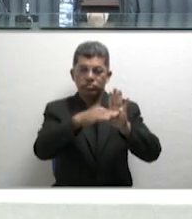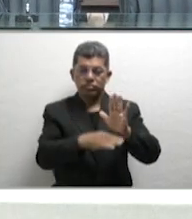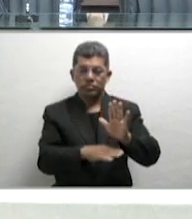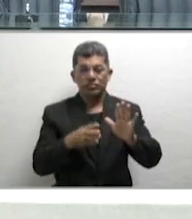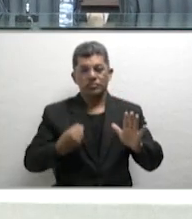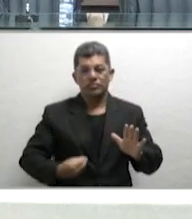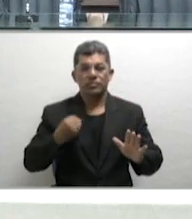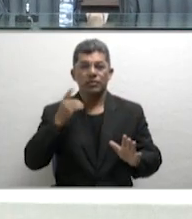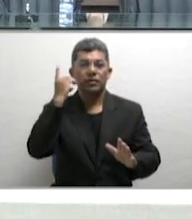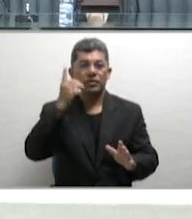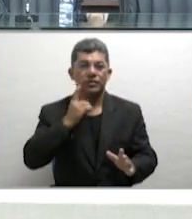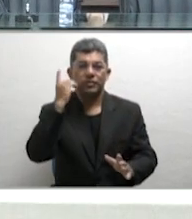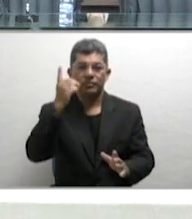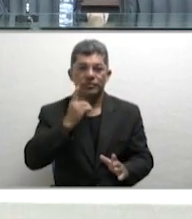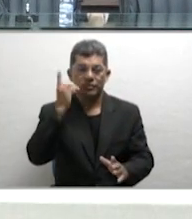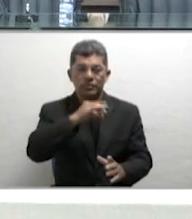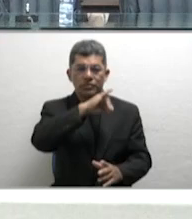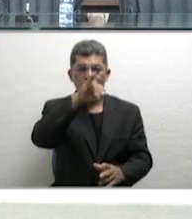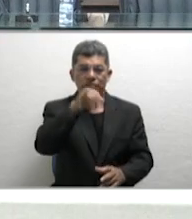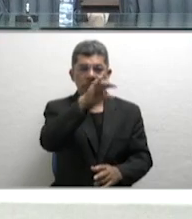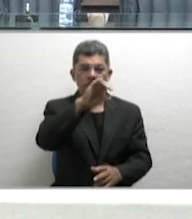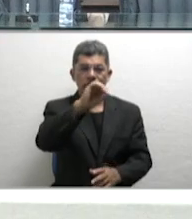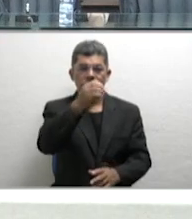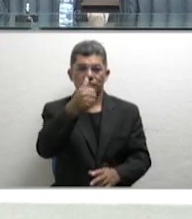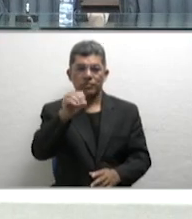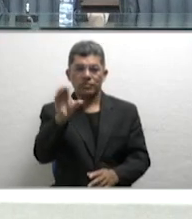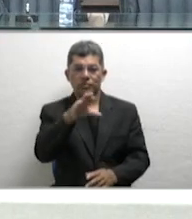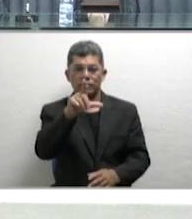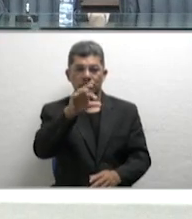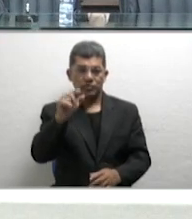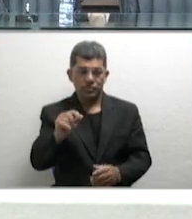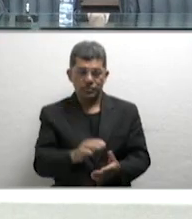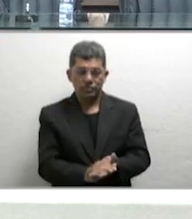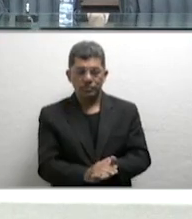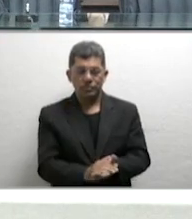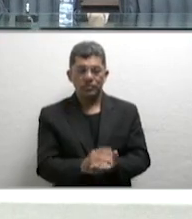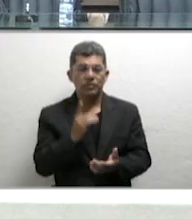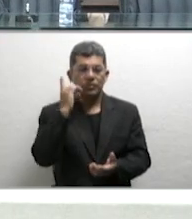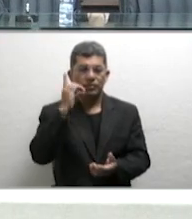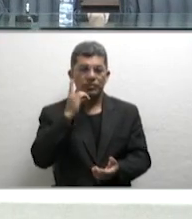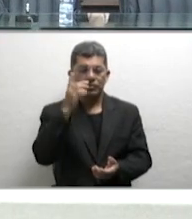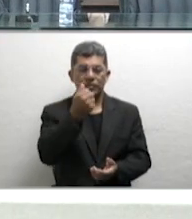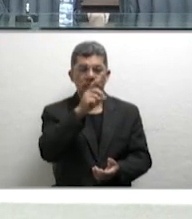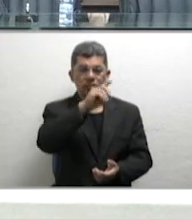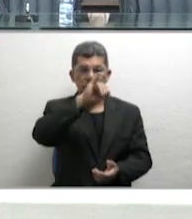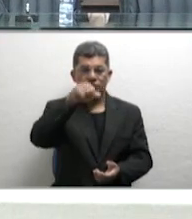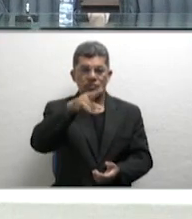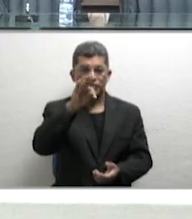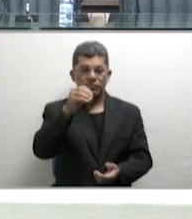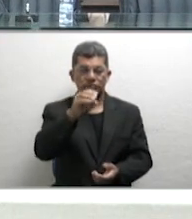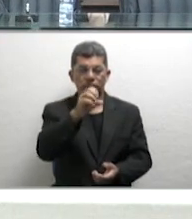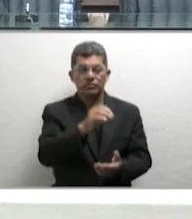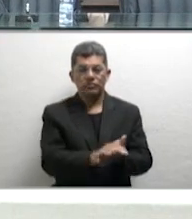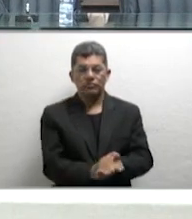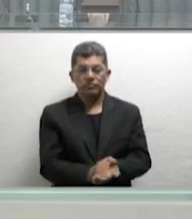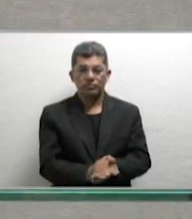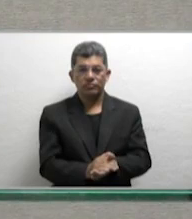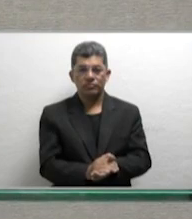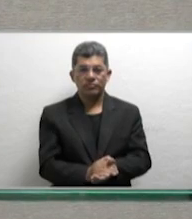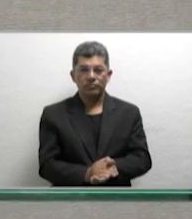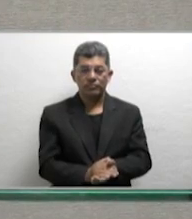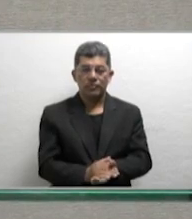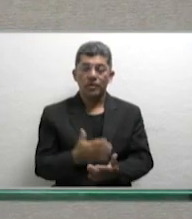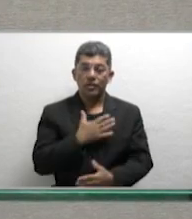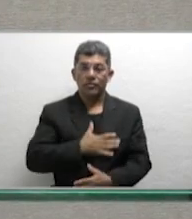presente o deputado João Luiz e a deputada Tito Afonso. Com a palavra, a deputada Joana Dark. Meu cordial